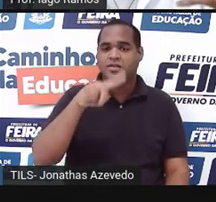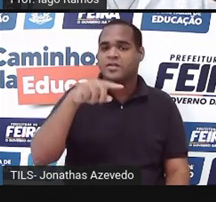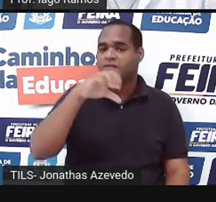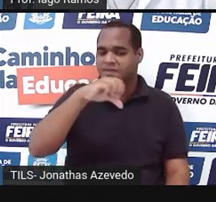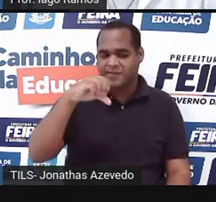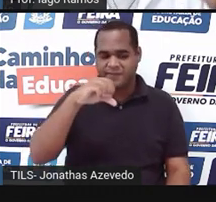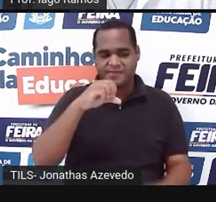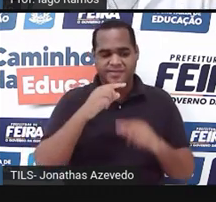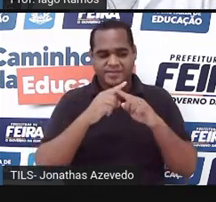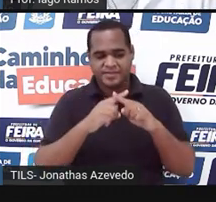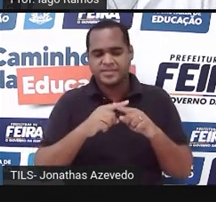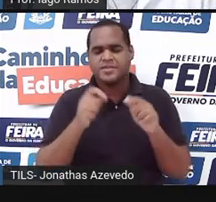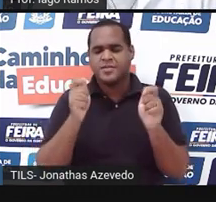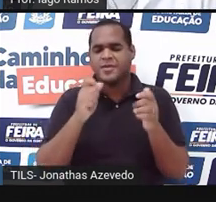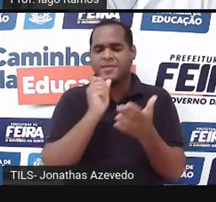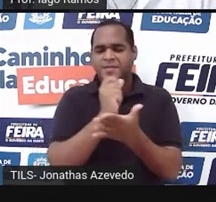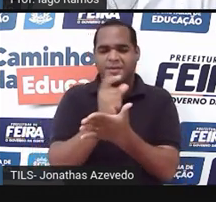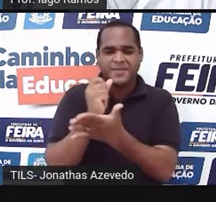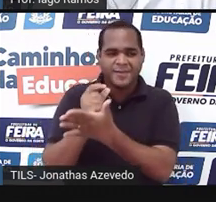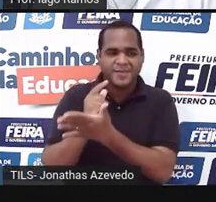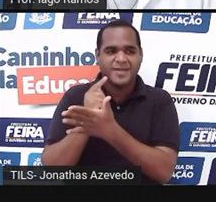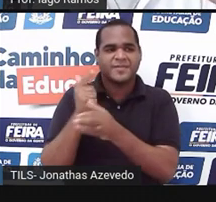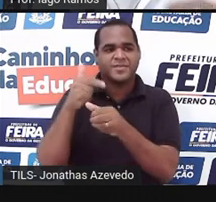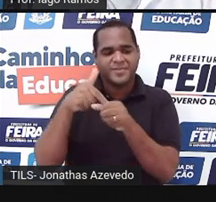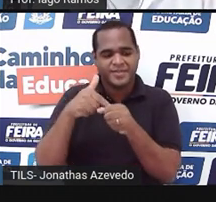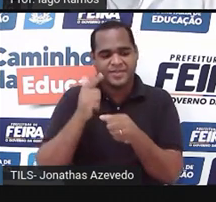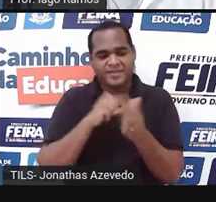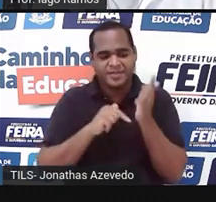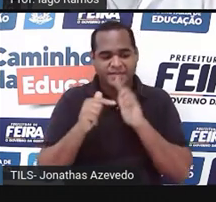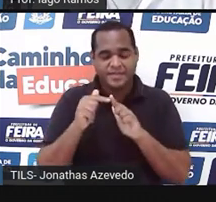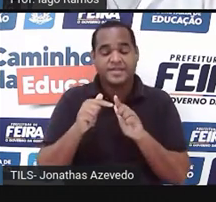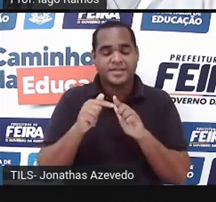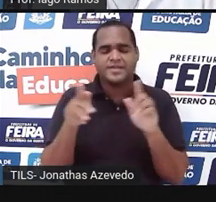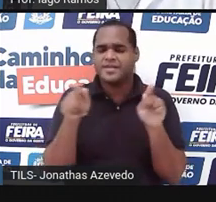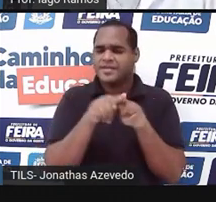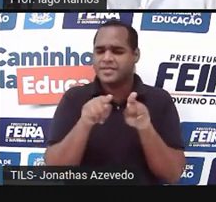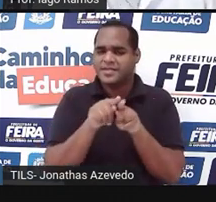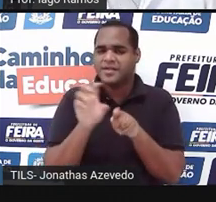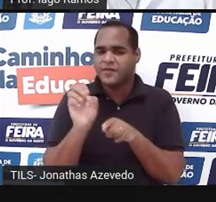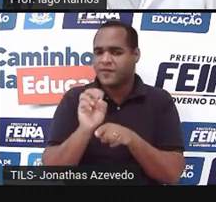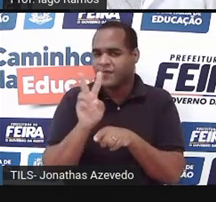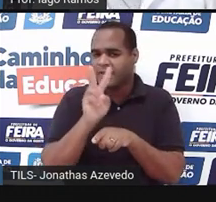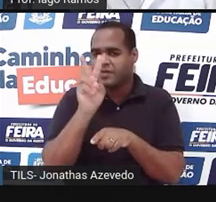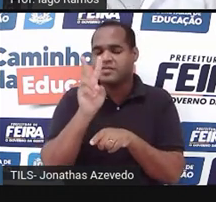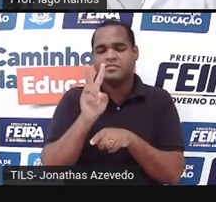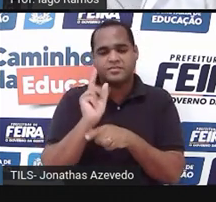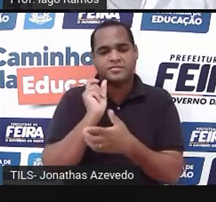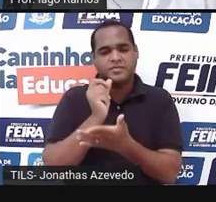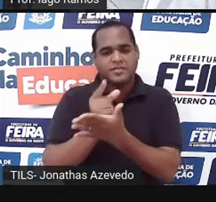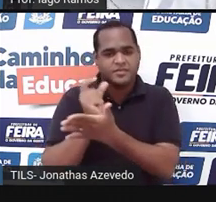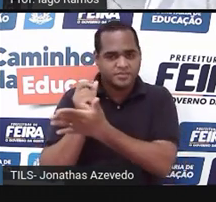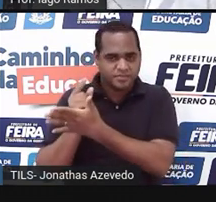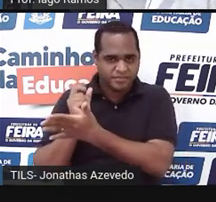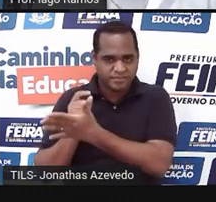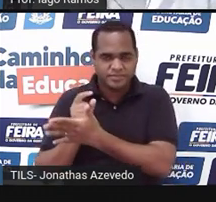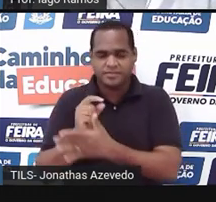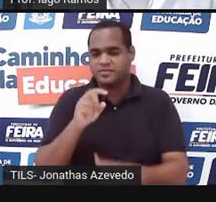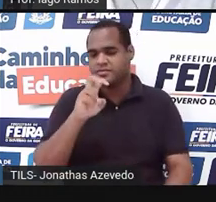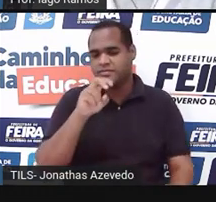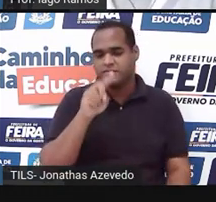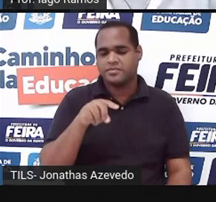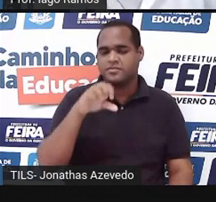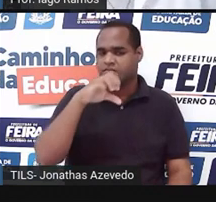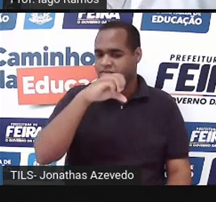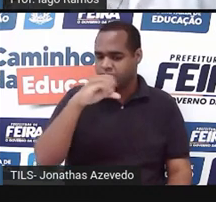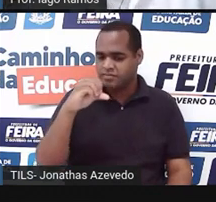é o que se paga pelo abastecimento e eu tenho o valor pago pelo abastecimento então a gente escreve que